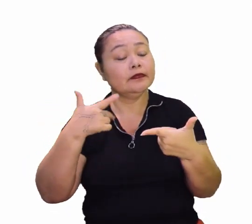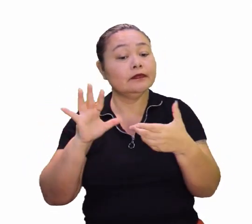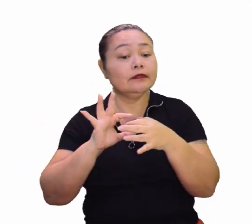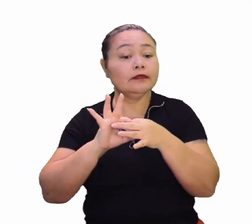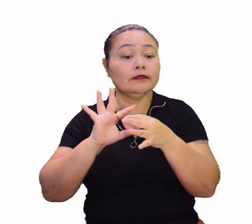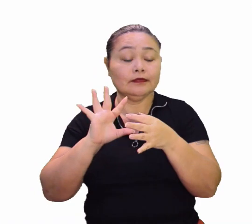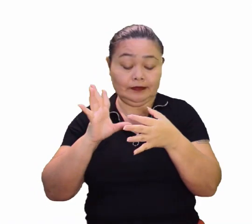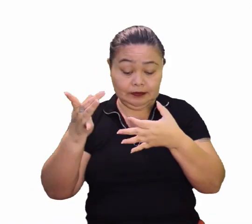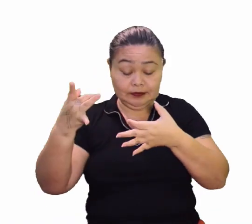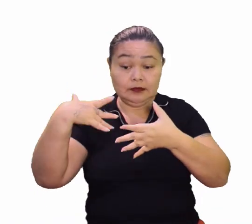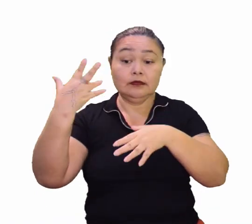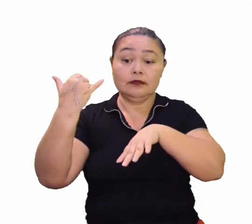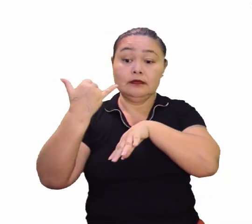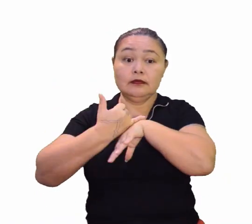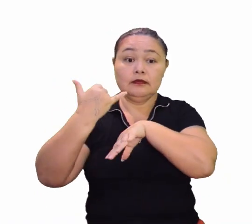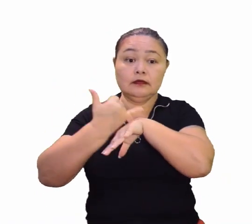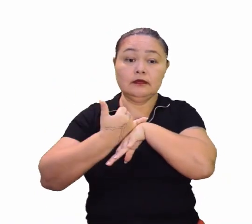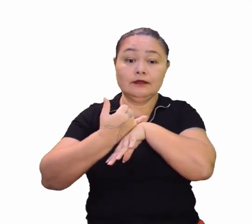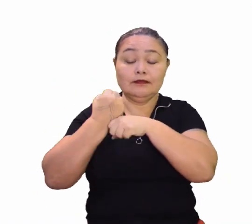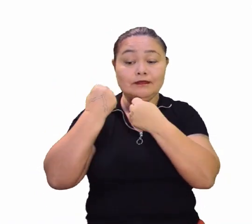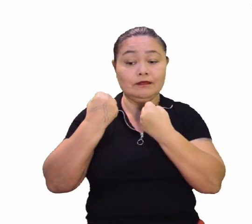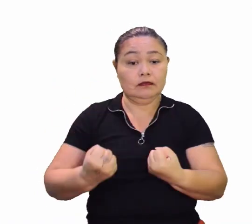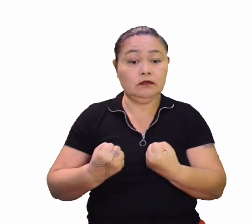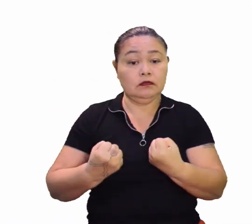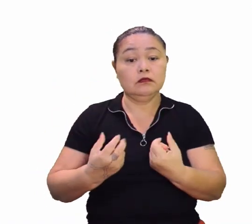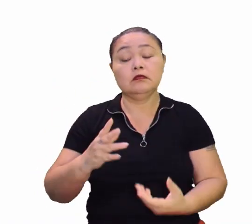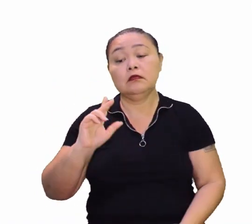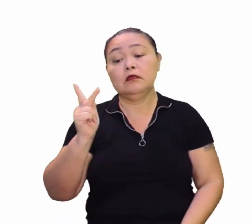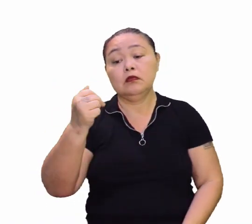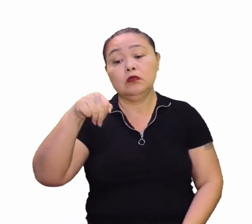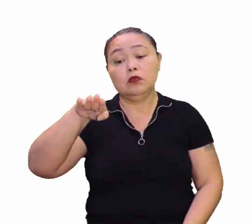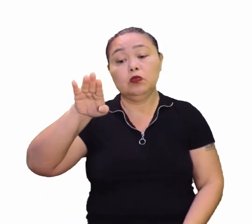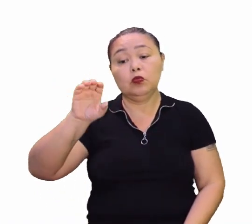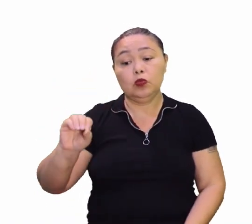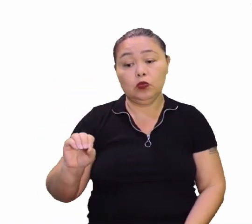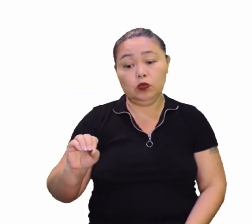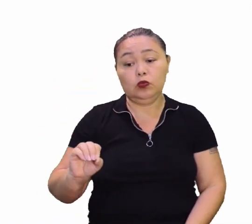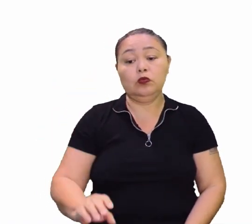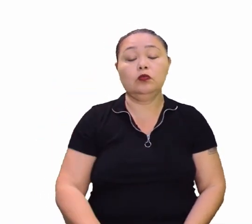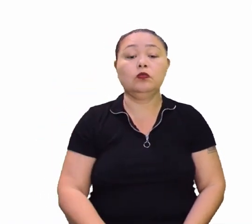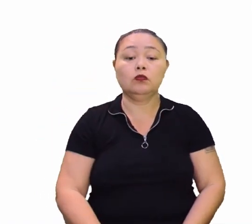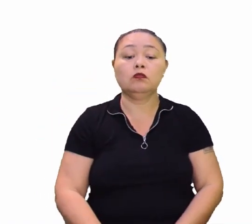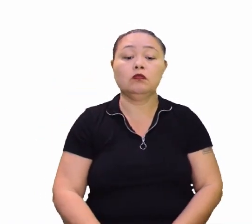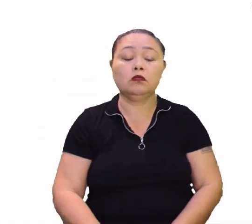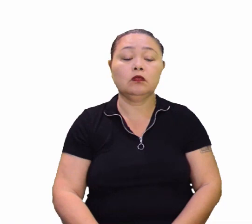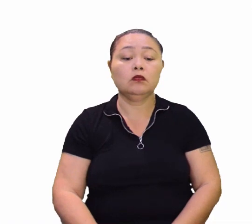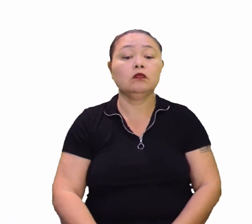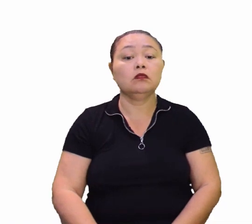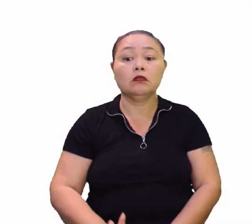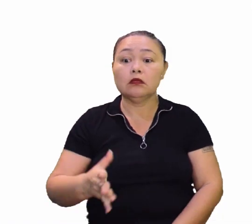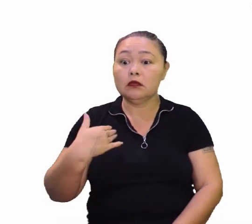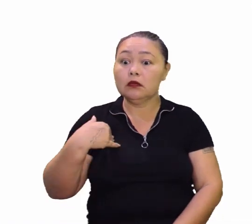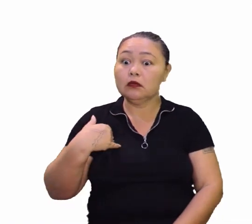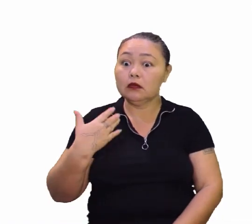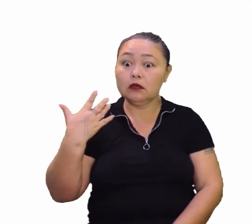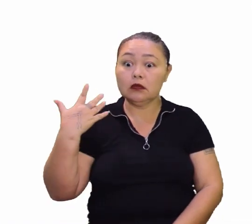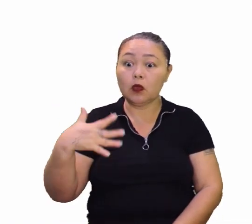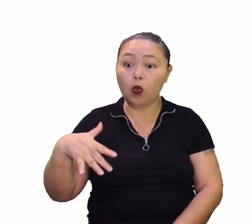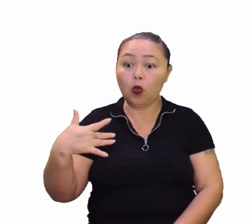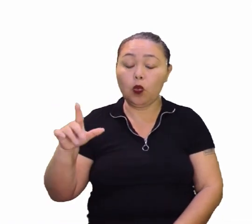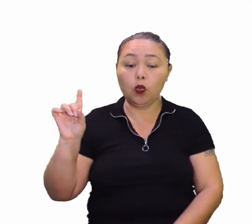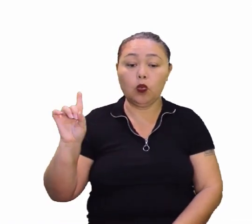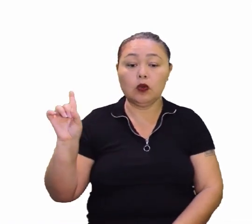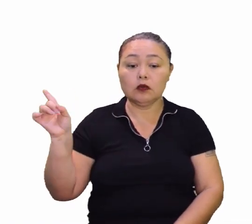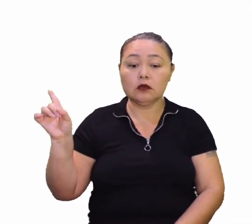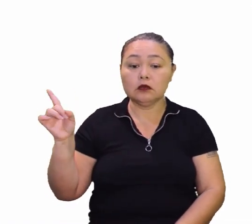pois libera metais pesados, como o chumbo. Meu Deus do céu, Rogério,